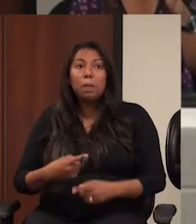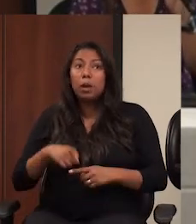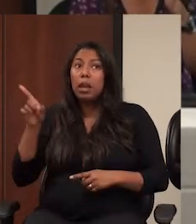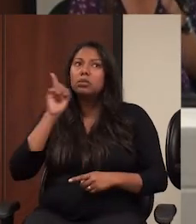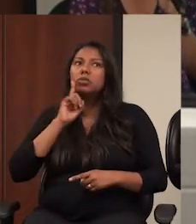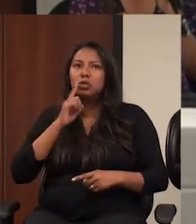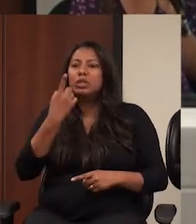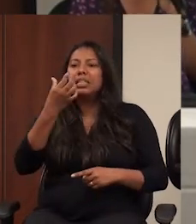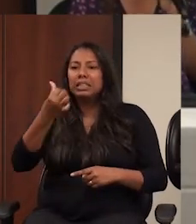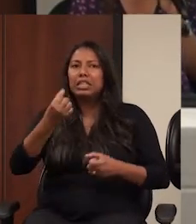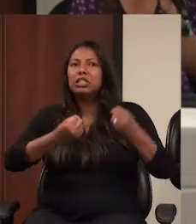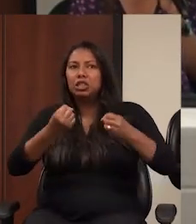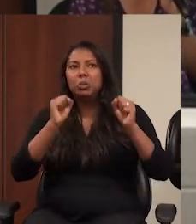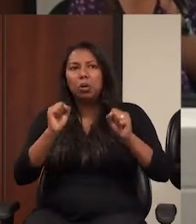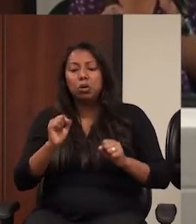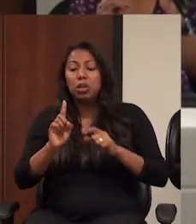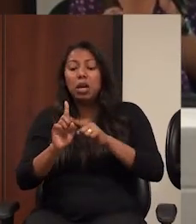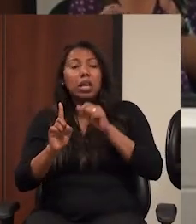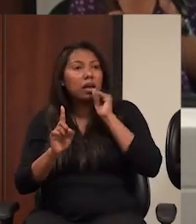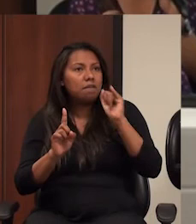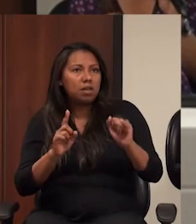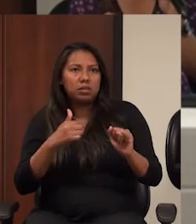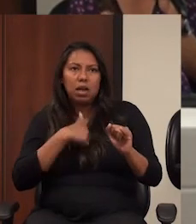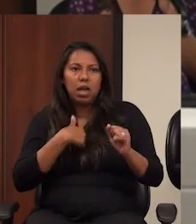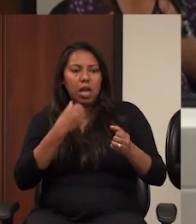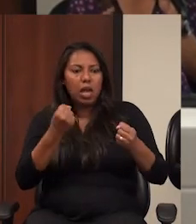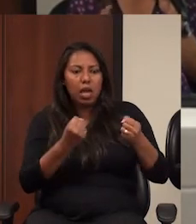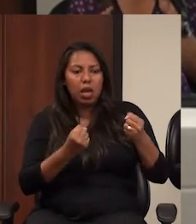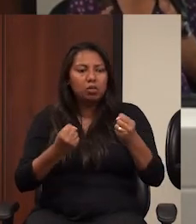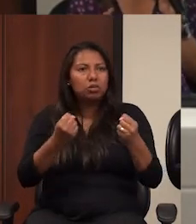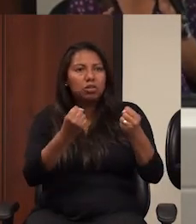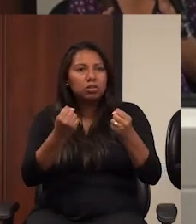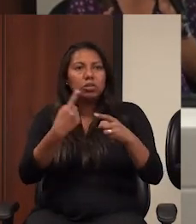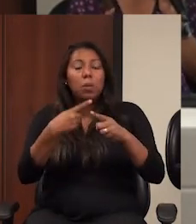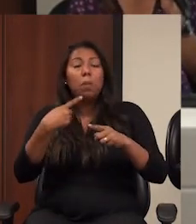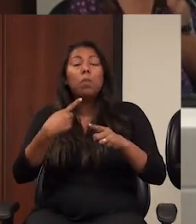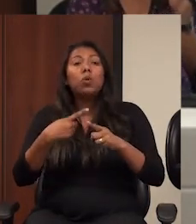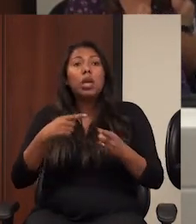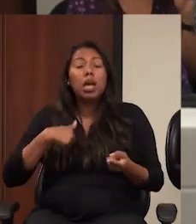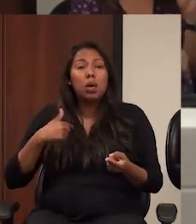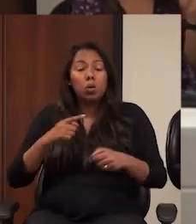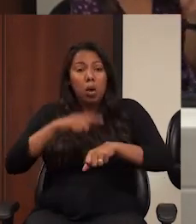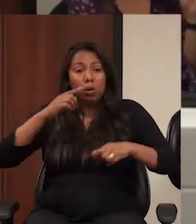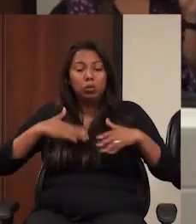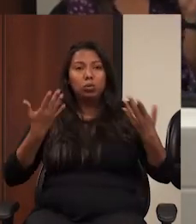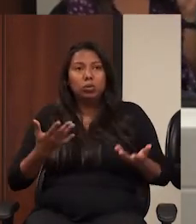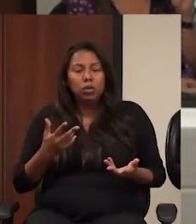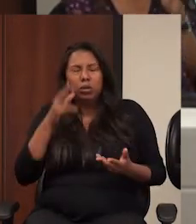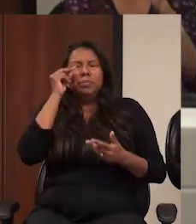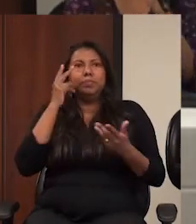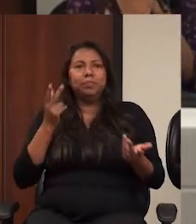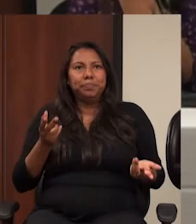fala assim, eu não dirijo porque eu tenho a tendência a fechar os olhos quando me assusto. Eu achei isso tão